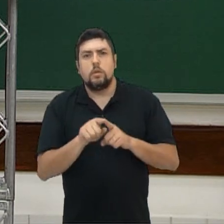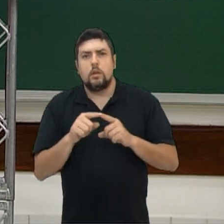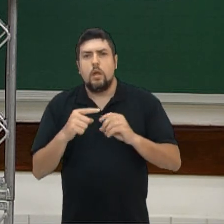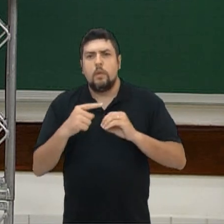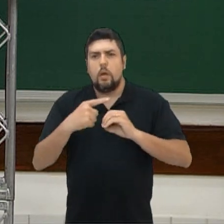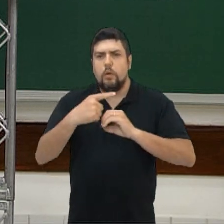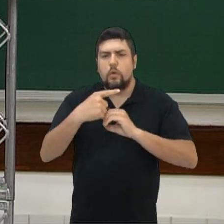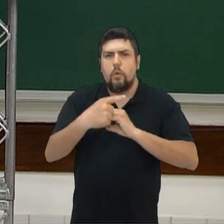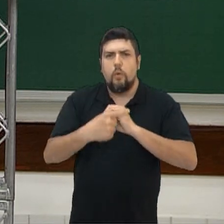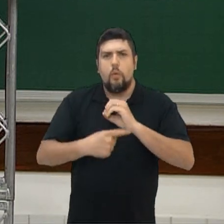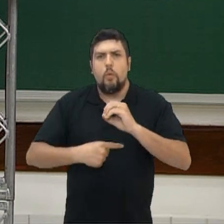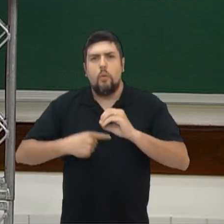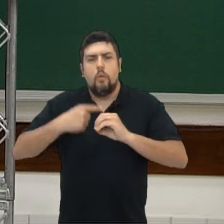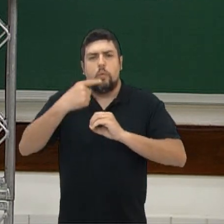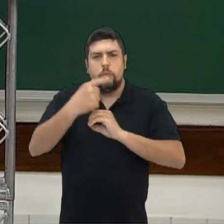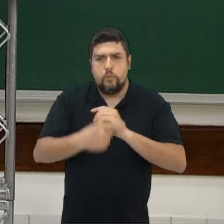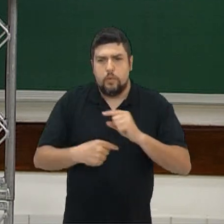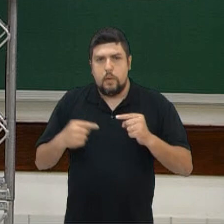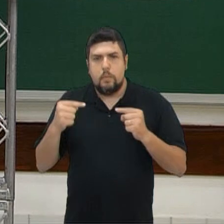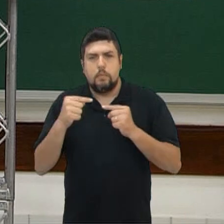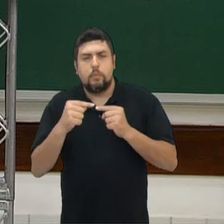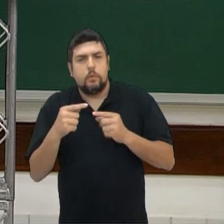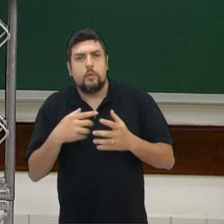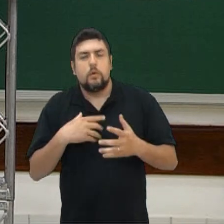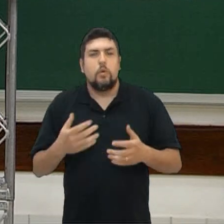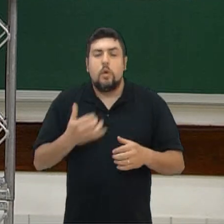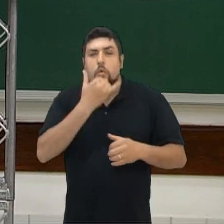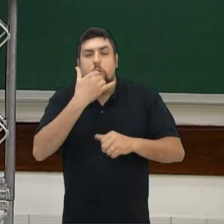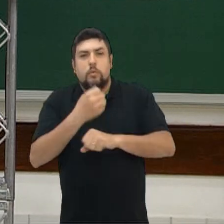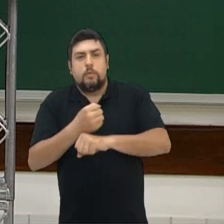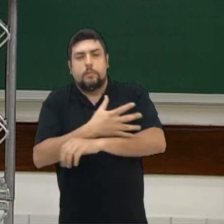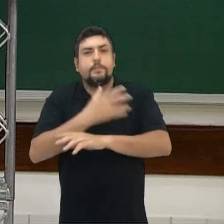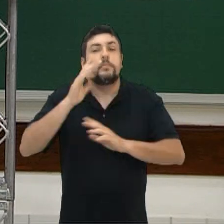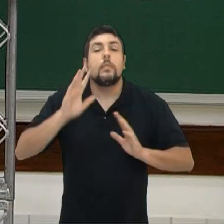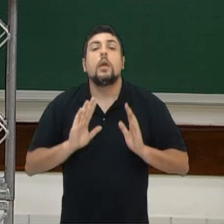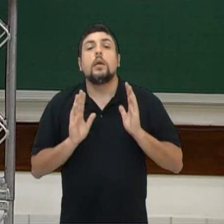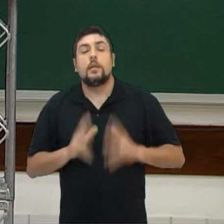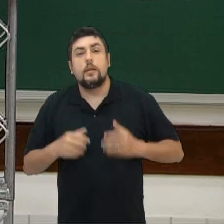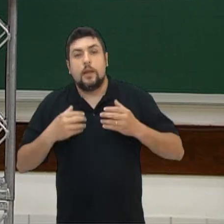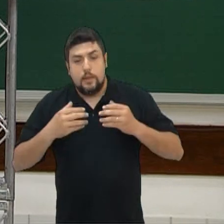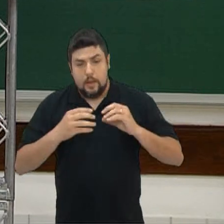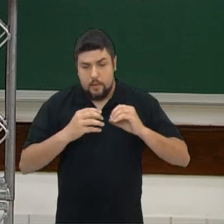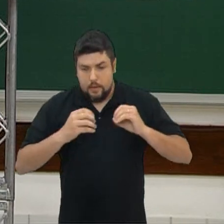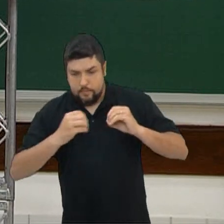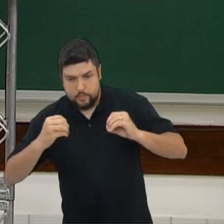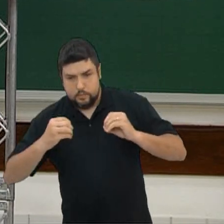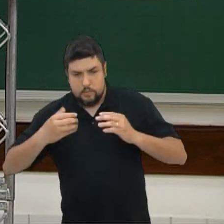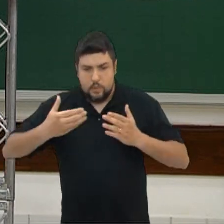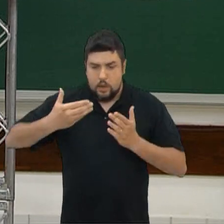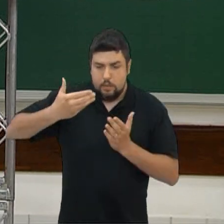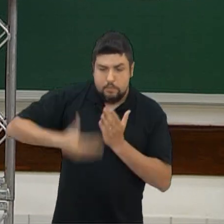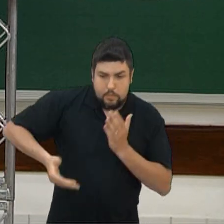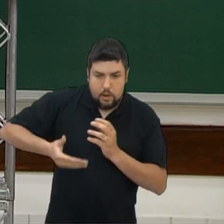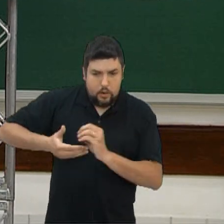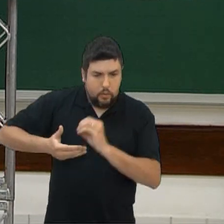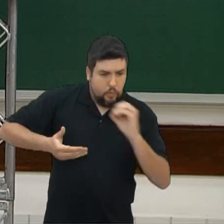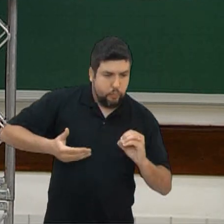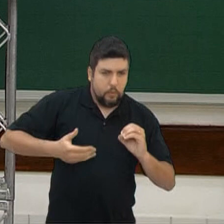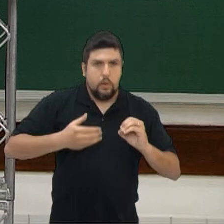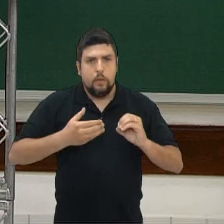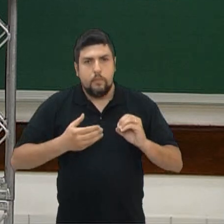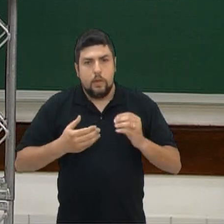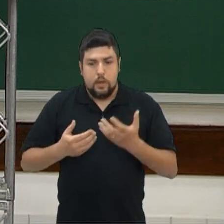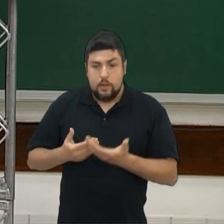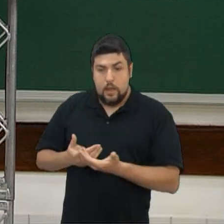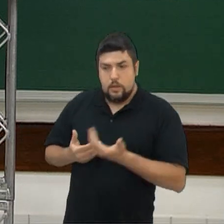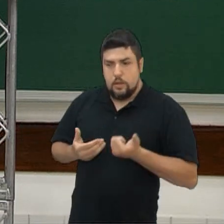íons, quando alguém... Nossa Senhora, me emocionei. Quando alguém perde e quando alguém ganha elétrons. Nós trabalhamos